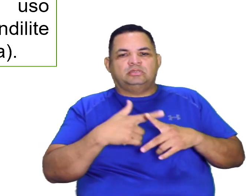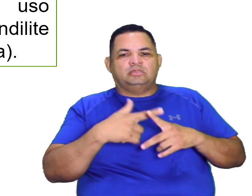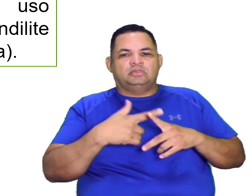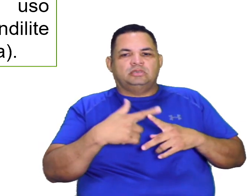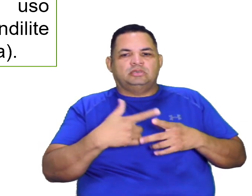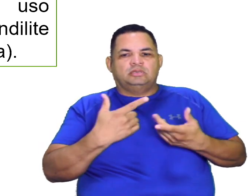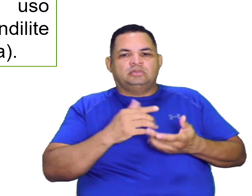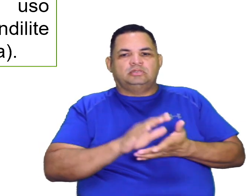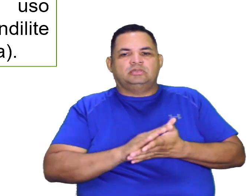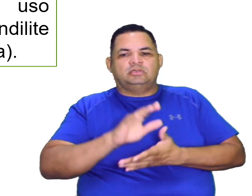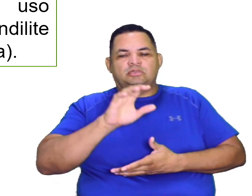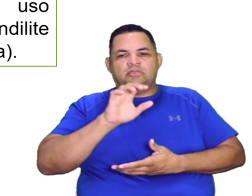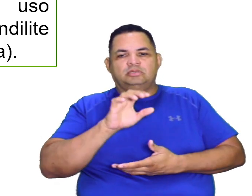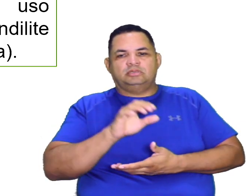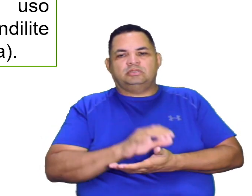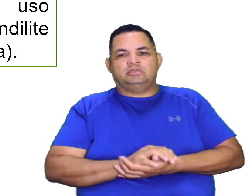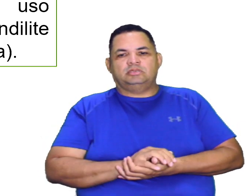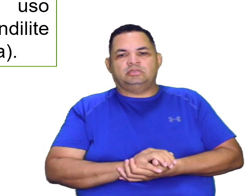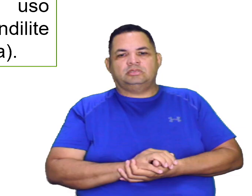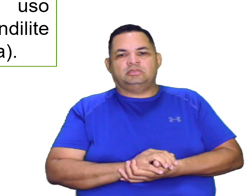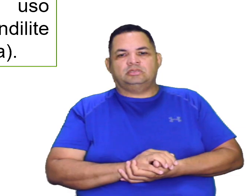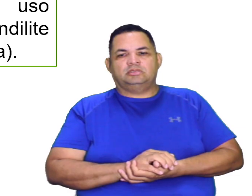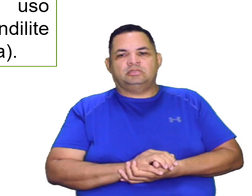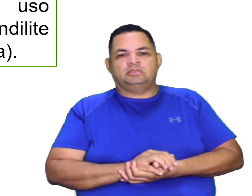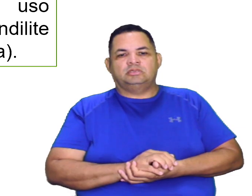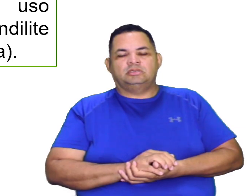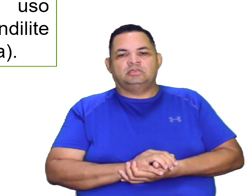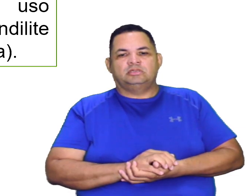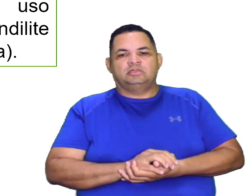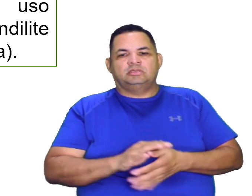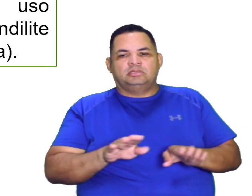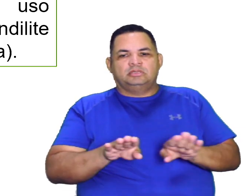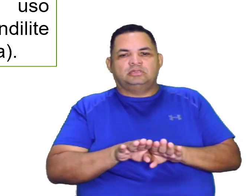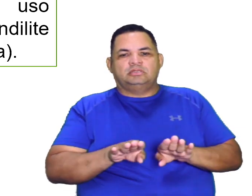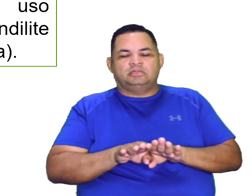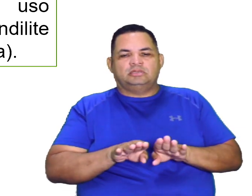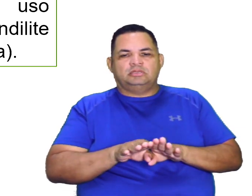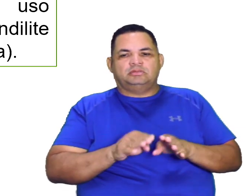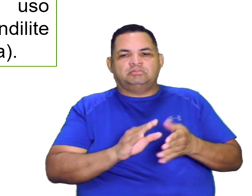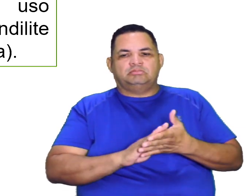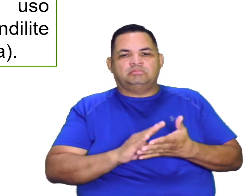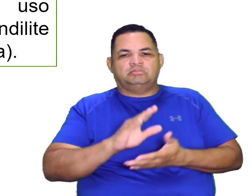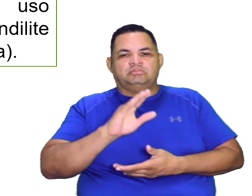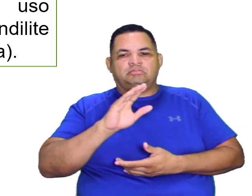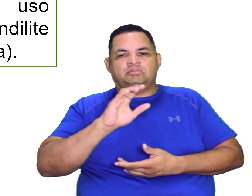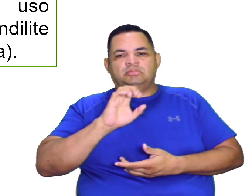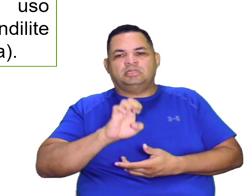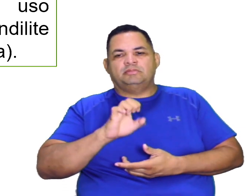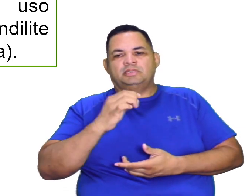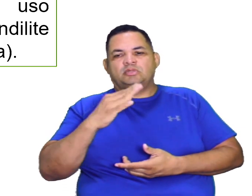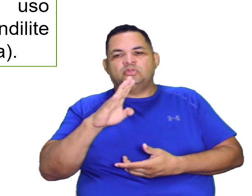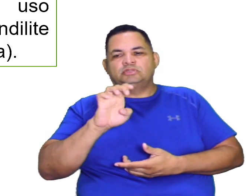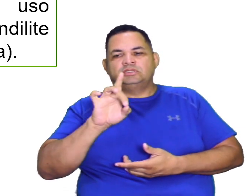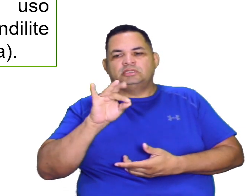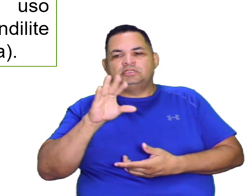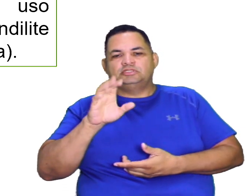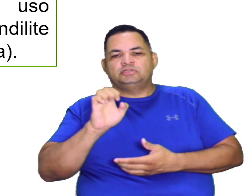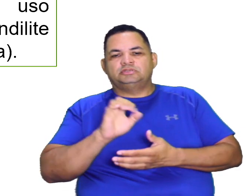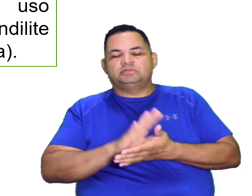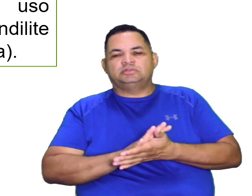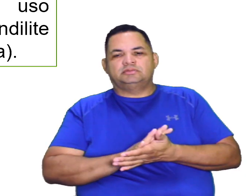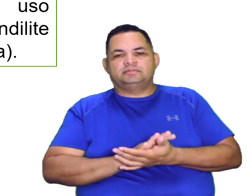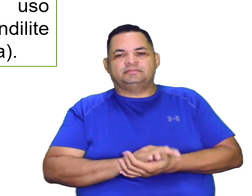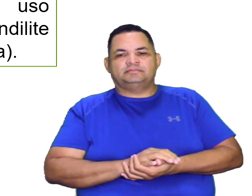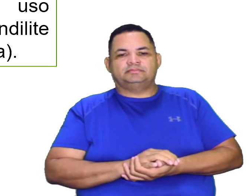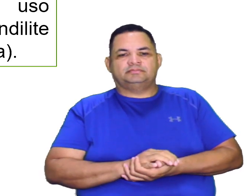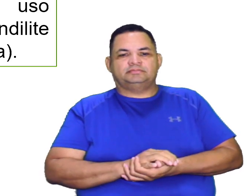uso excessivo, né, dessas regiões, e aí trazendo aí a epicondilite lateral ou cotovelo de